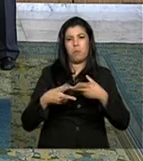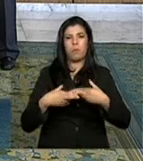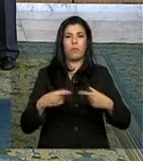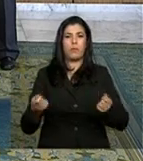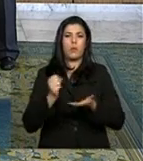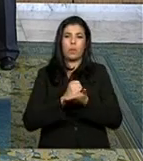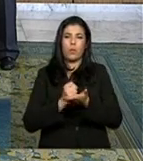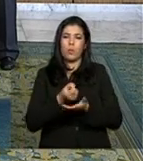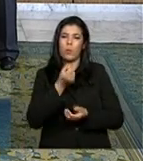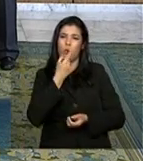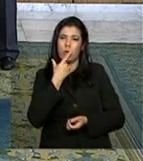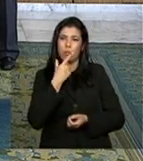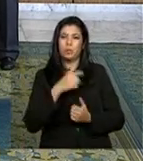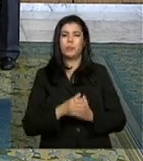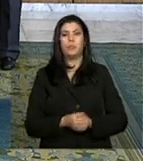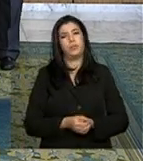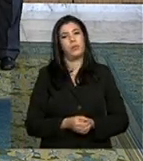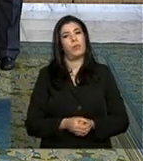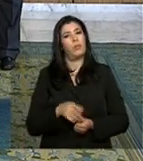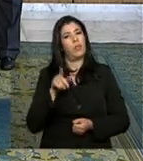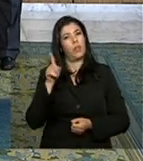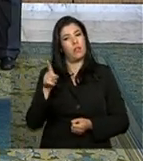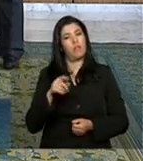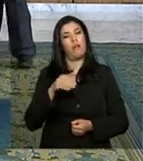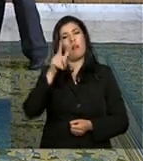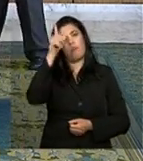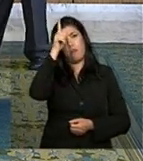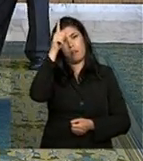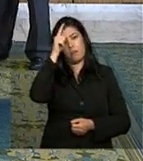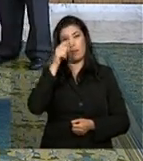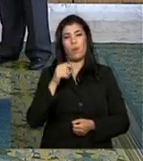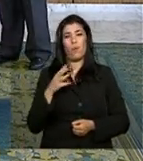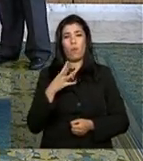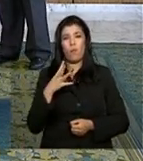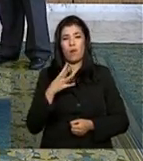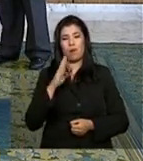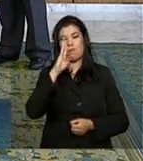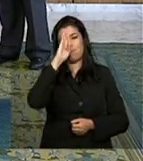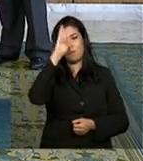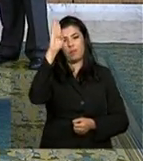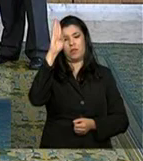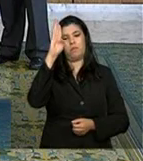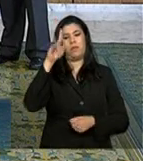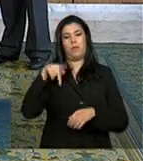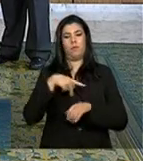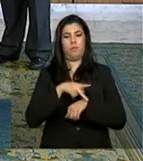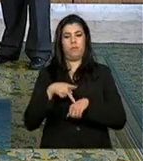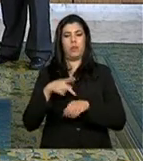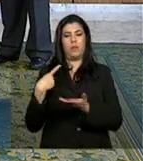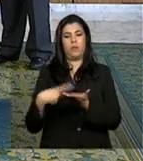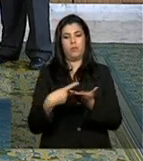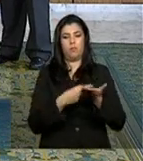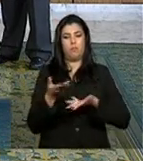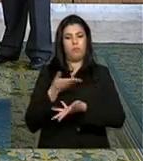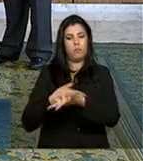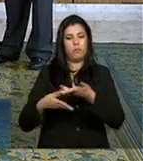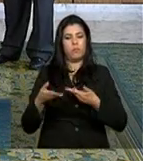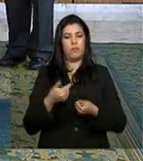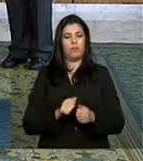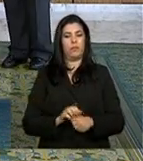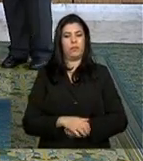Então, a Alemanha, que é o quarto principal parceiro comercial do Brasil. O novo